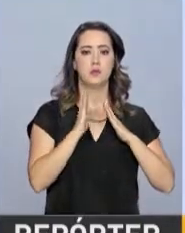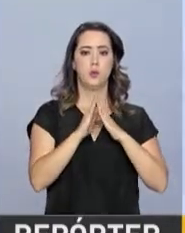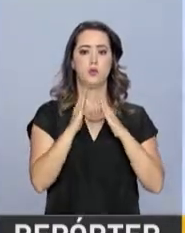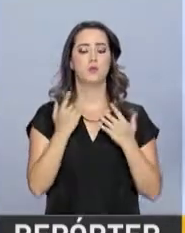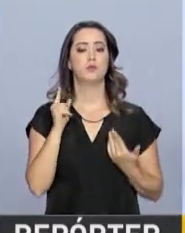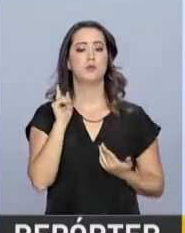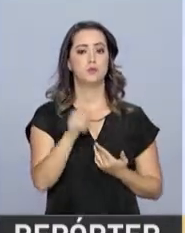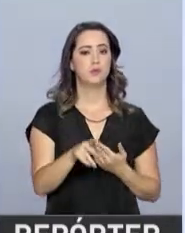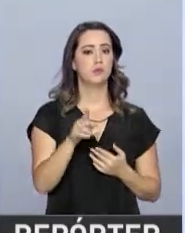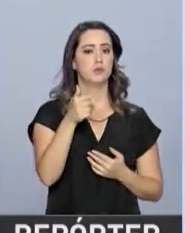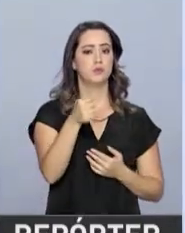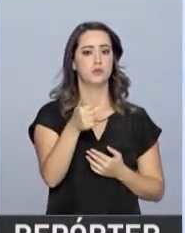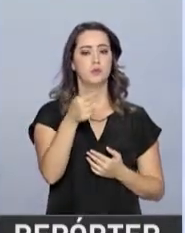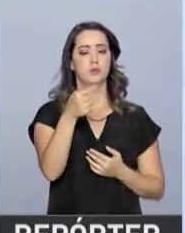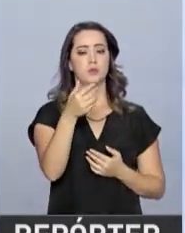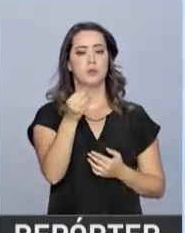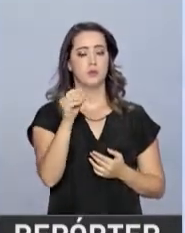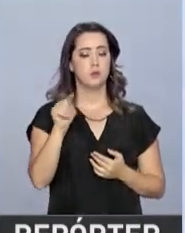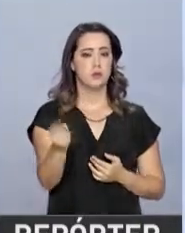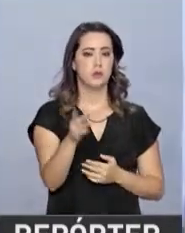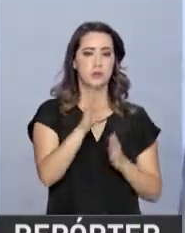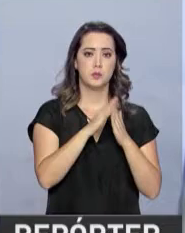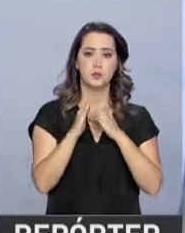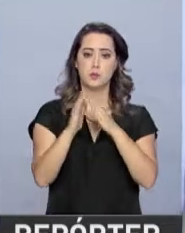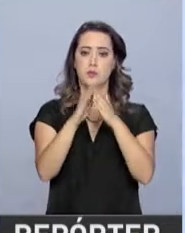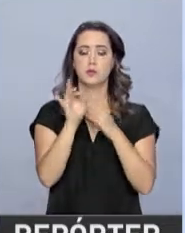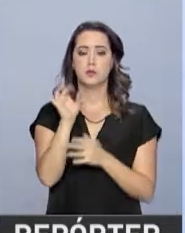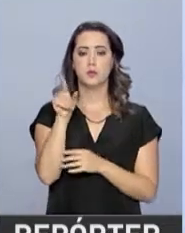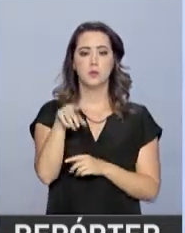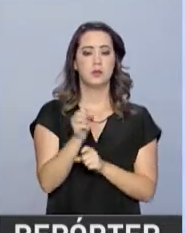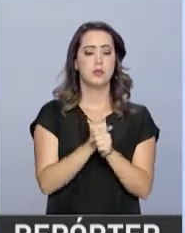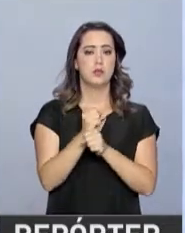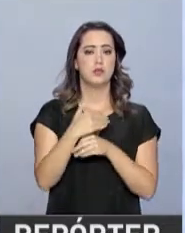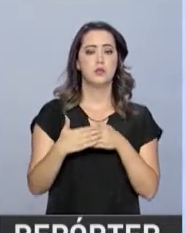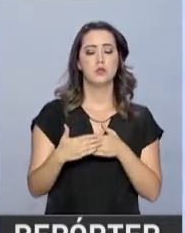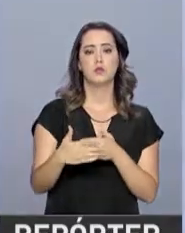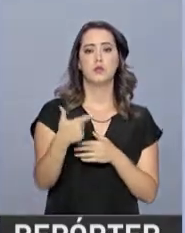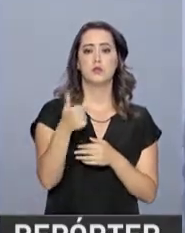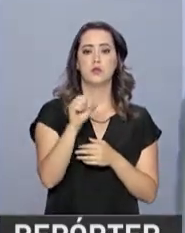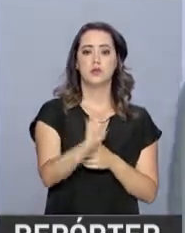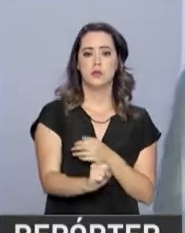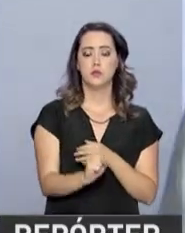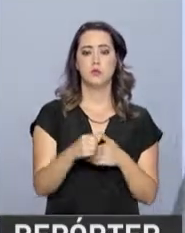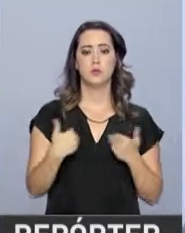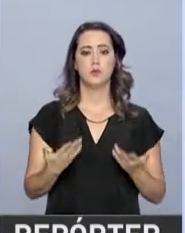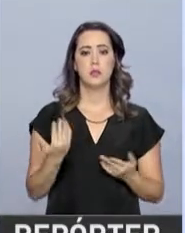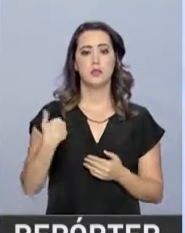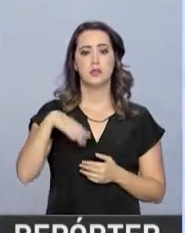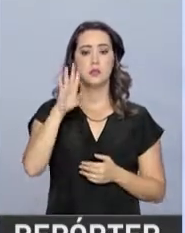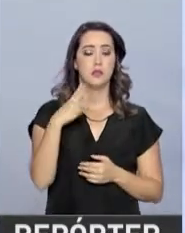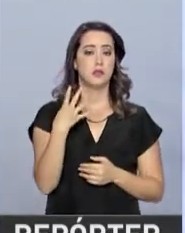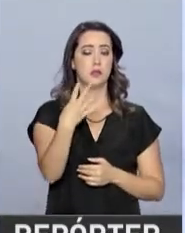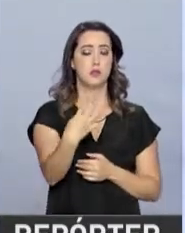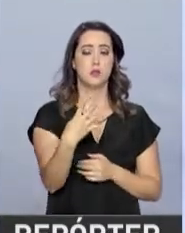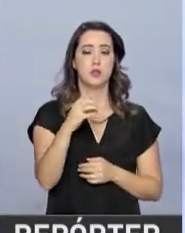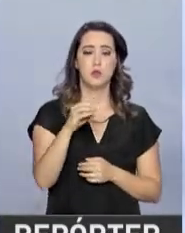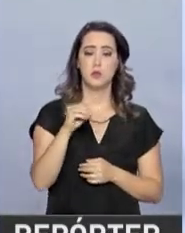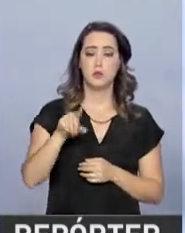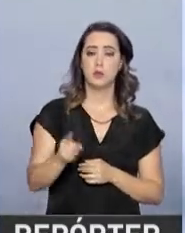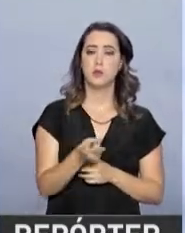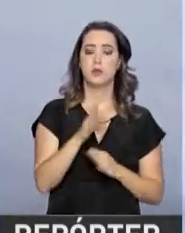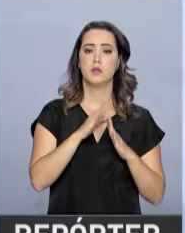são sete cetas mil moradias só neste ano de 2018 e tem mais de 400